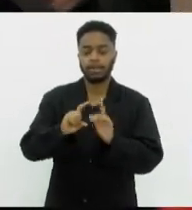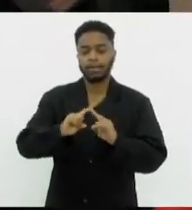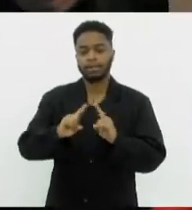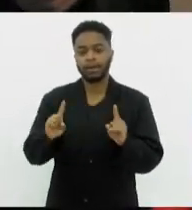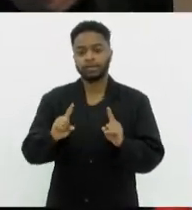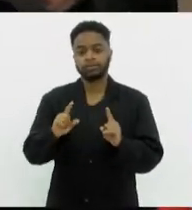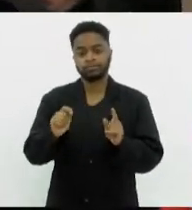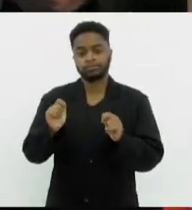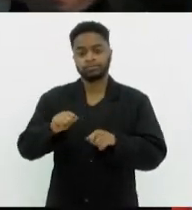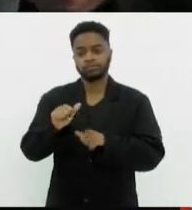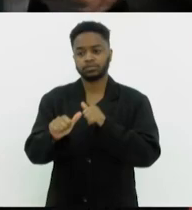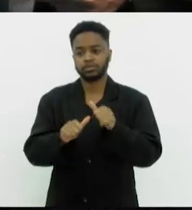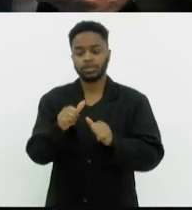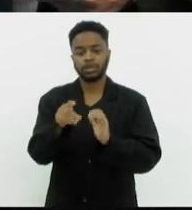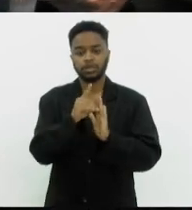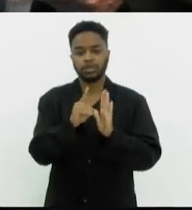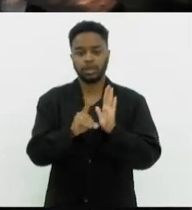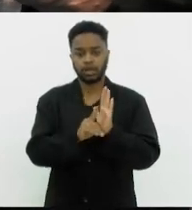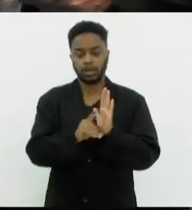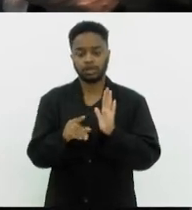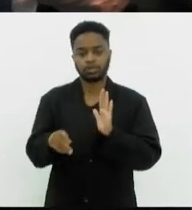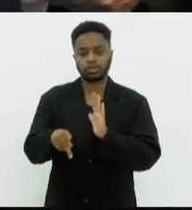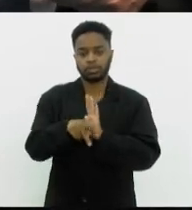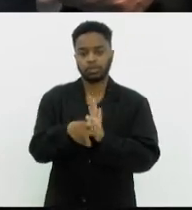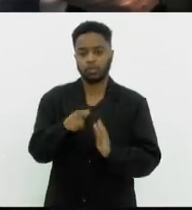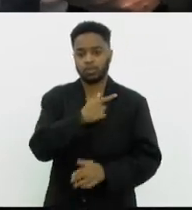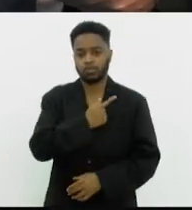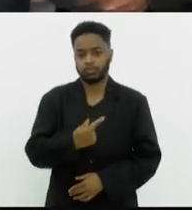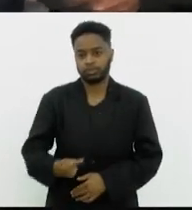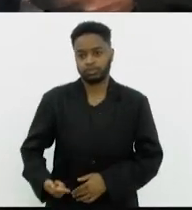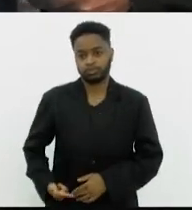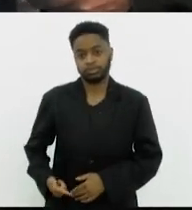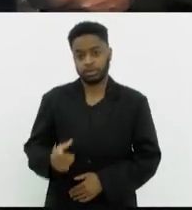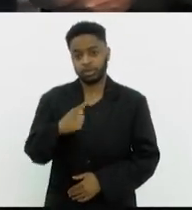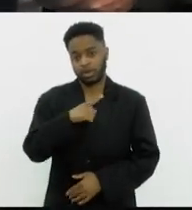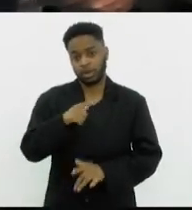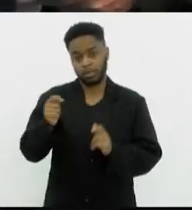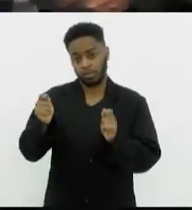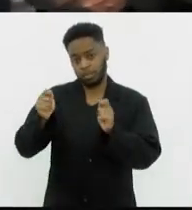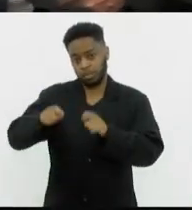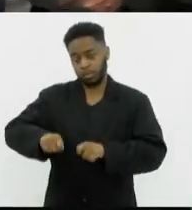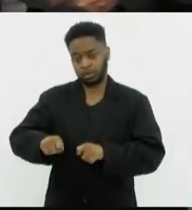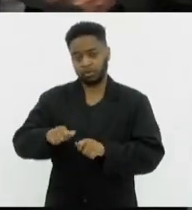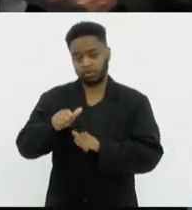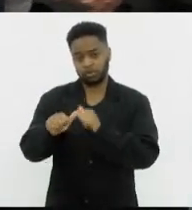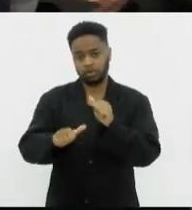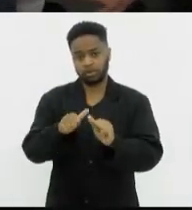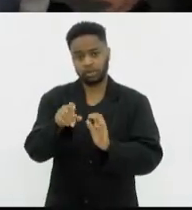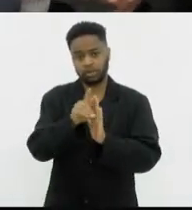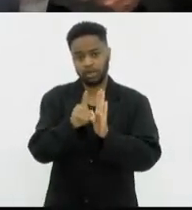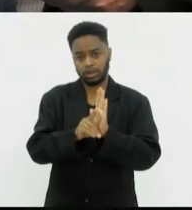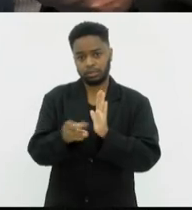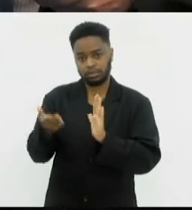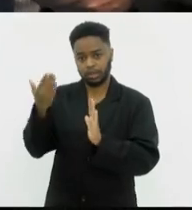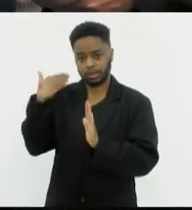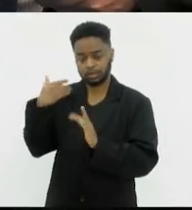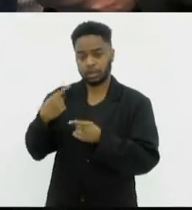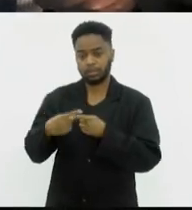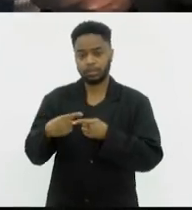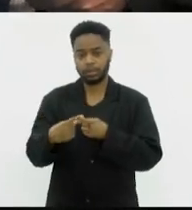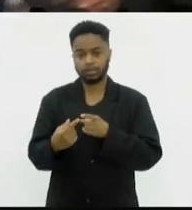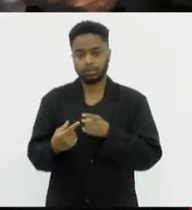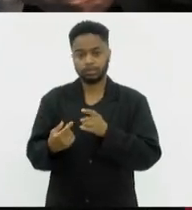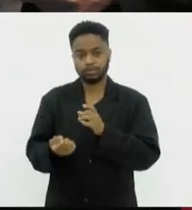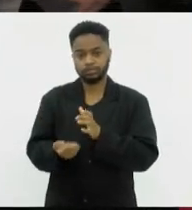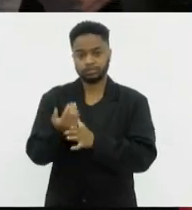modificação de decreto, então o governador teria força para modificar o decreto anterior, que foi do